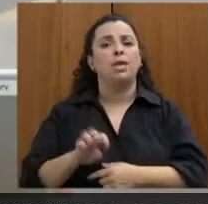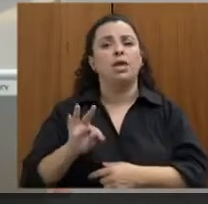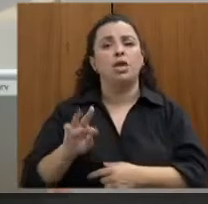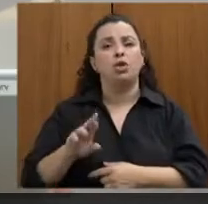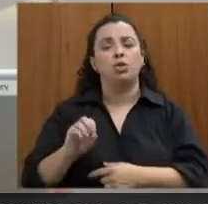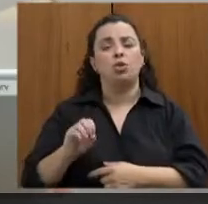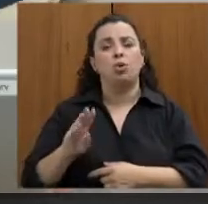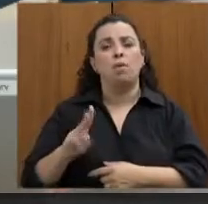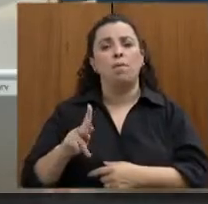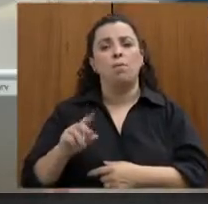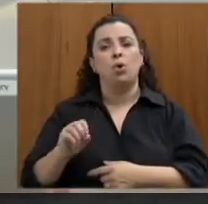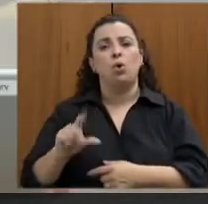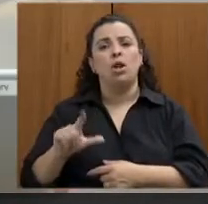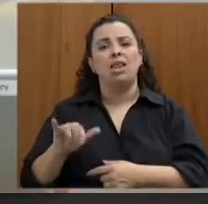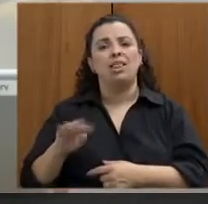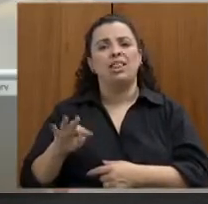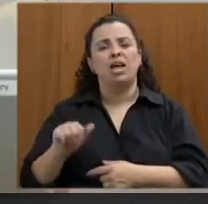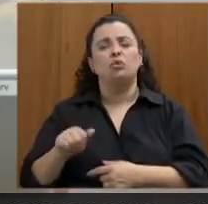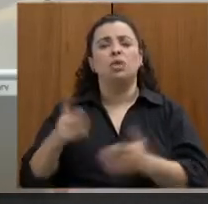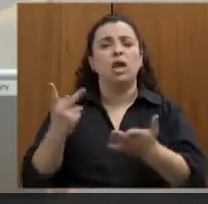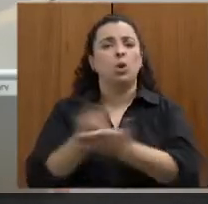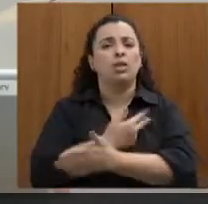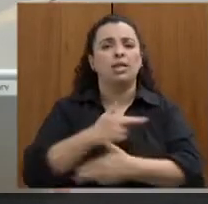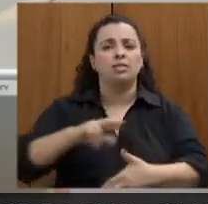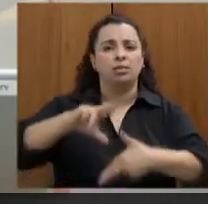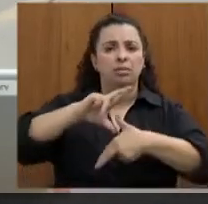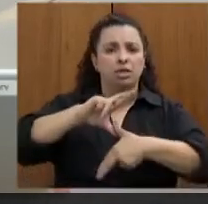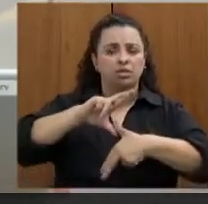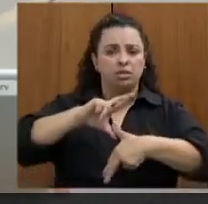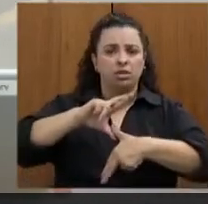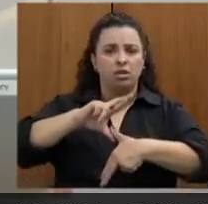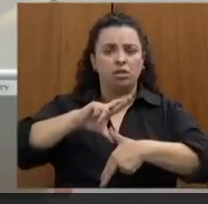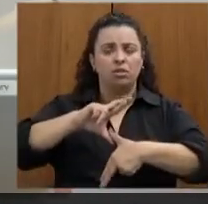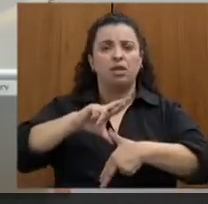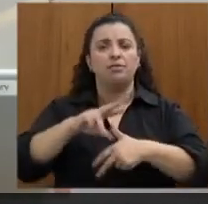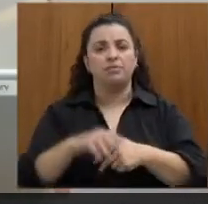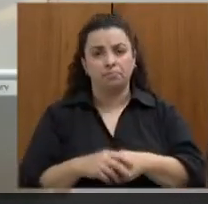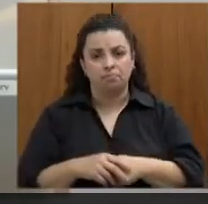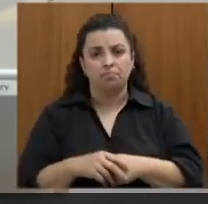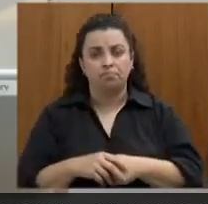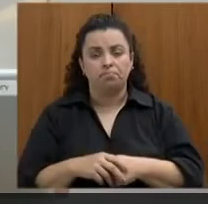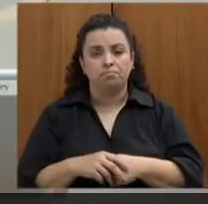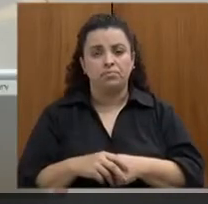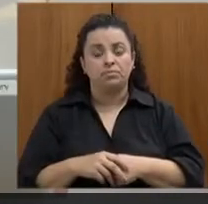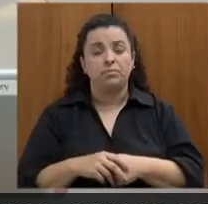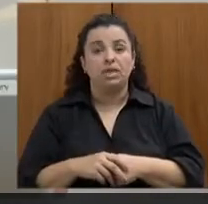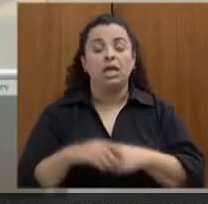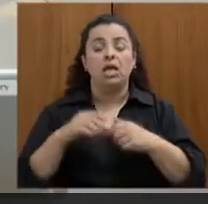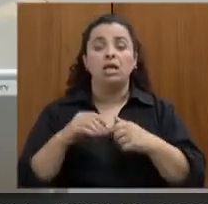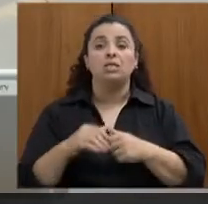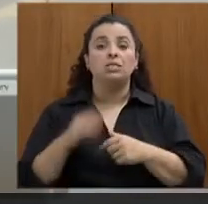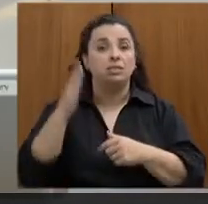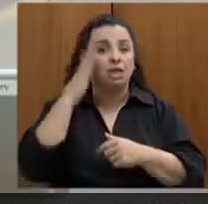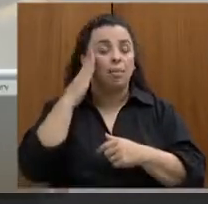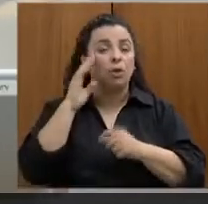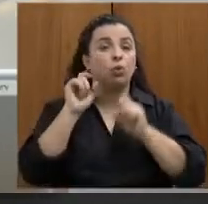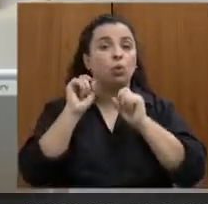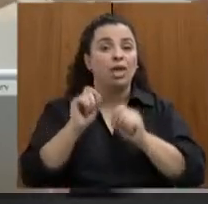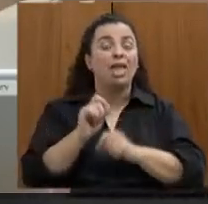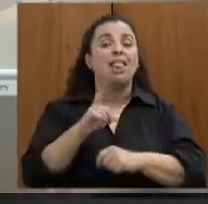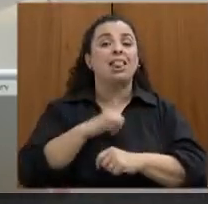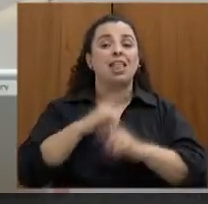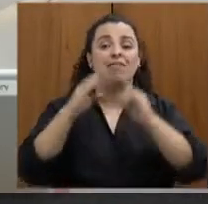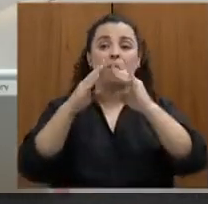realizada em Ribeirão das Neves, no bairro Fazenda, Castro Metropolitano, considerando que as 16 barracas foram removidas